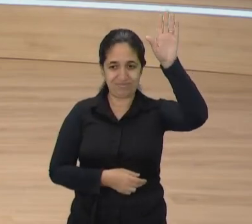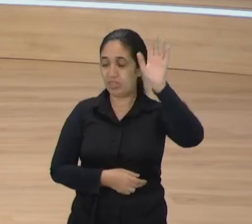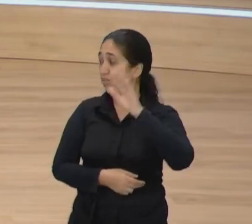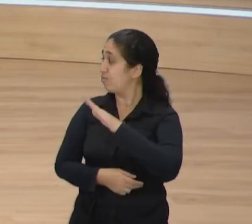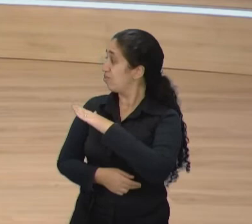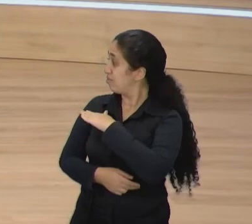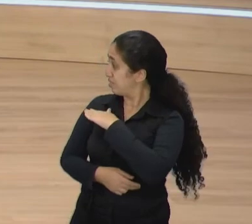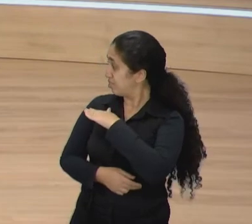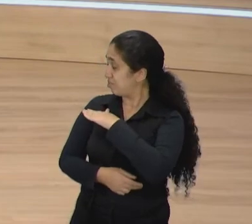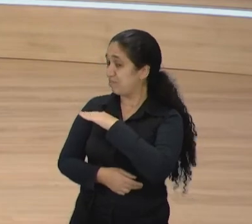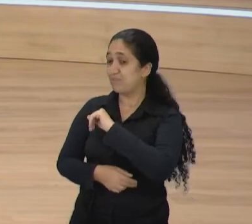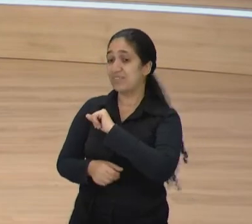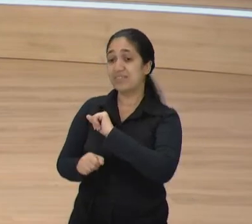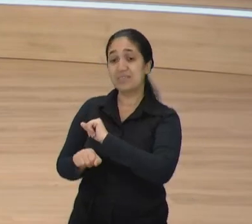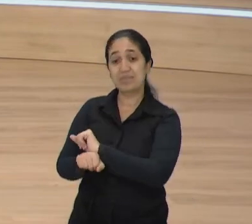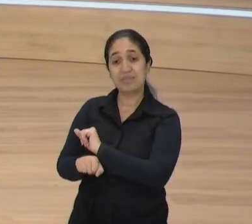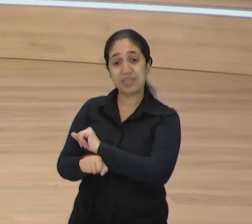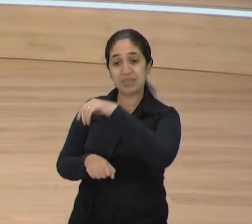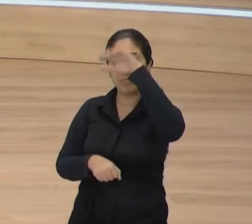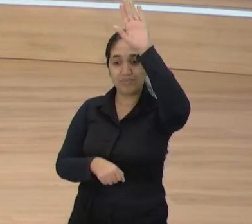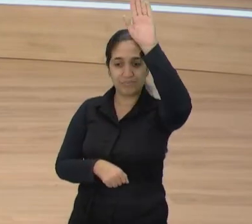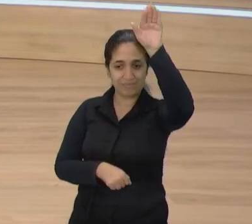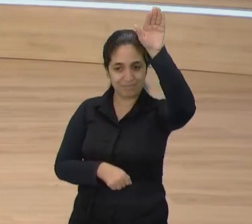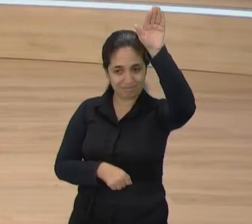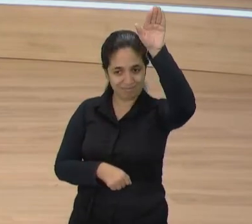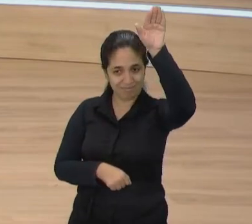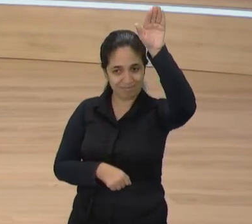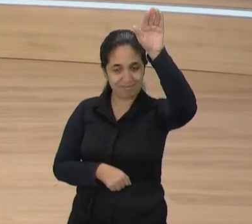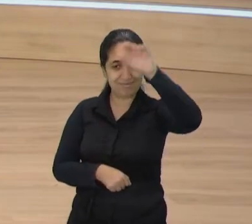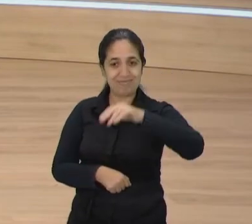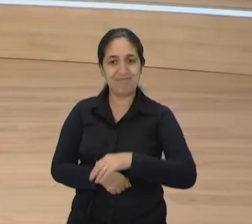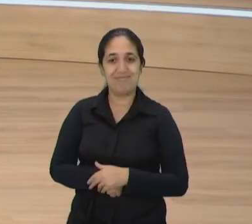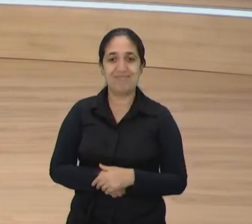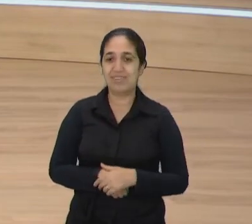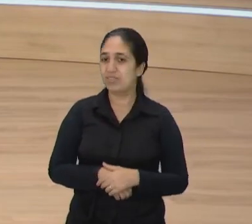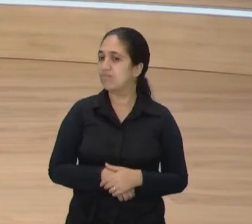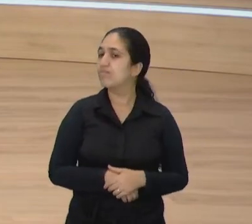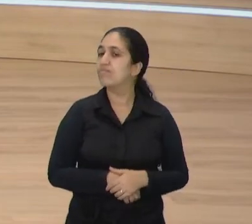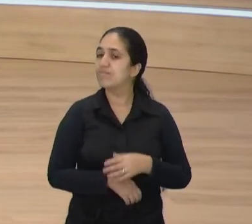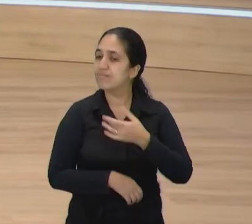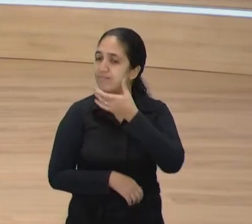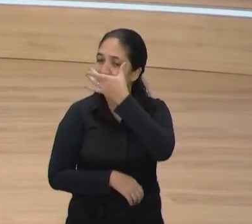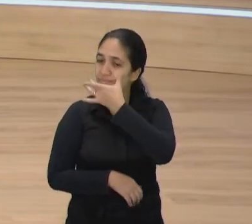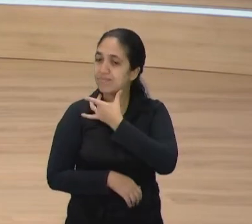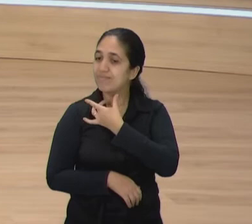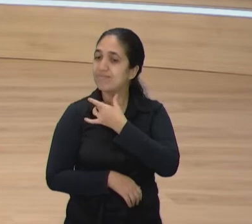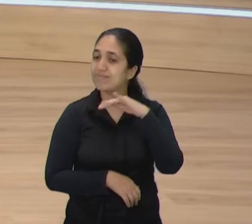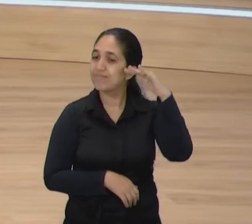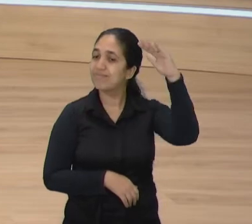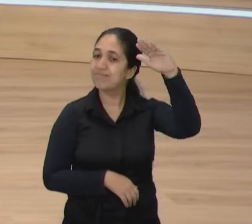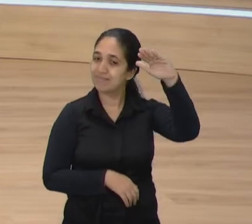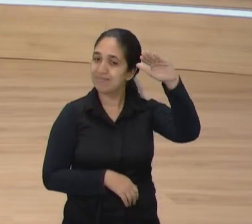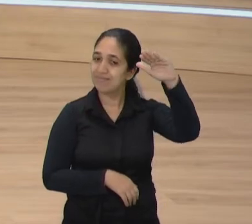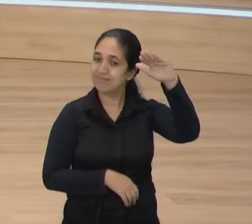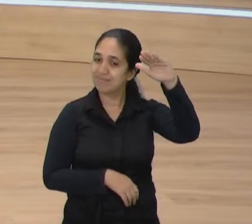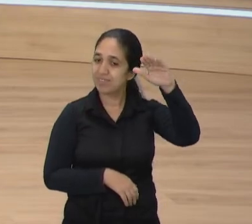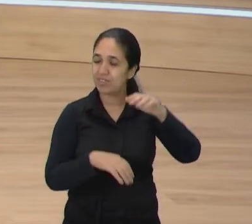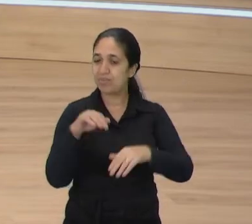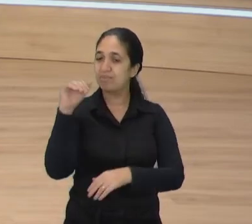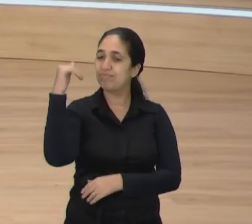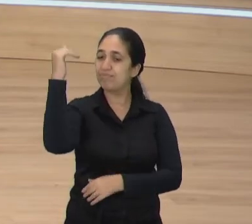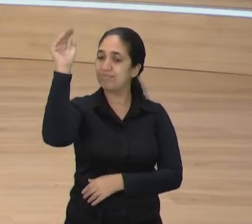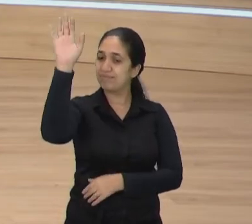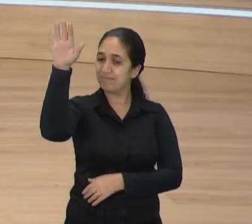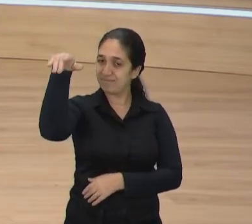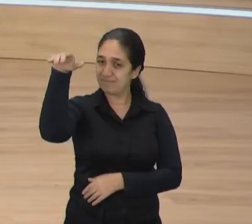pra cá, espero, e na pausa eu olho, faço um carão junto com a minha mão. Só uma quebradinha de mão, é isso? Isso.